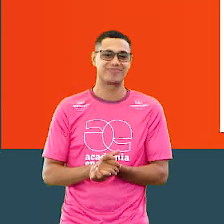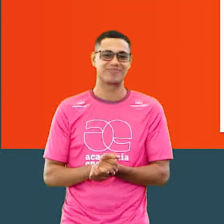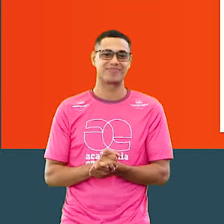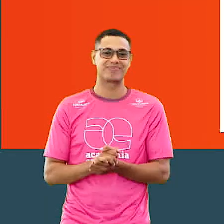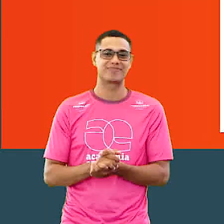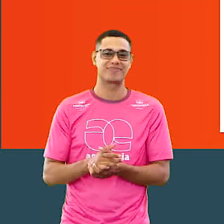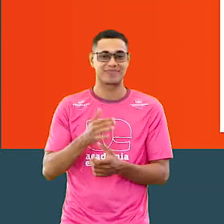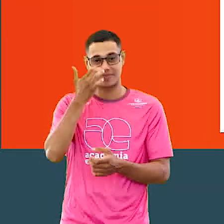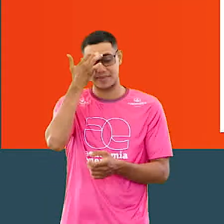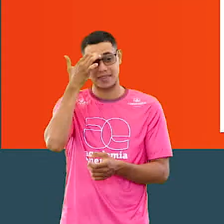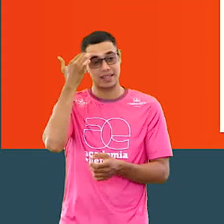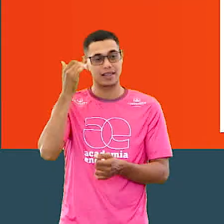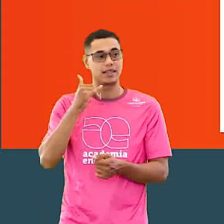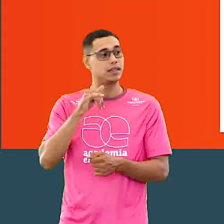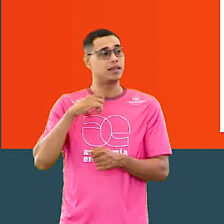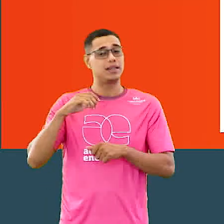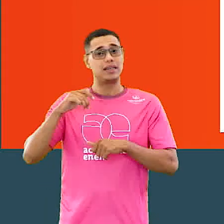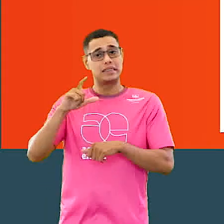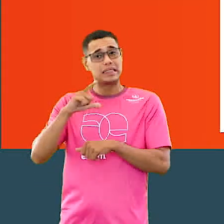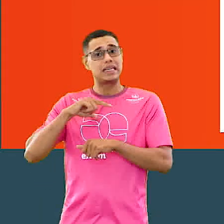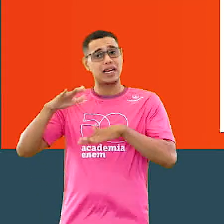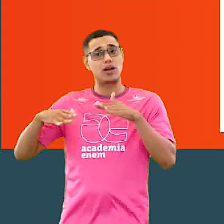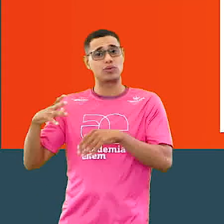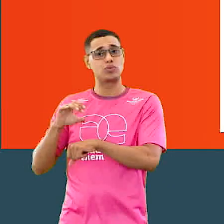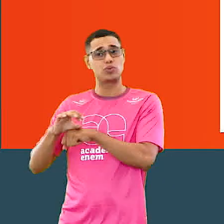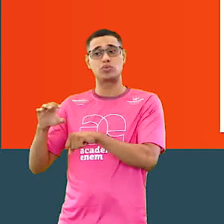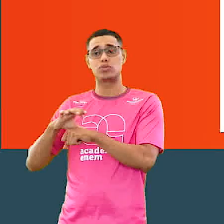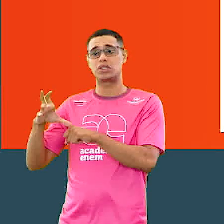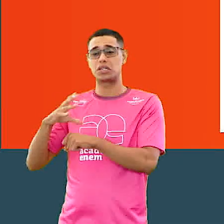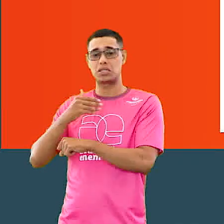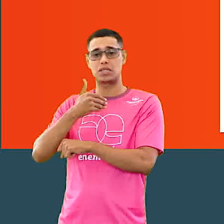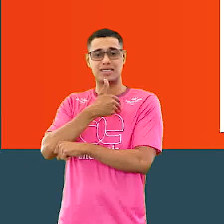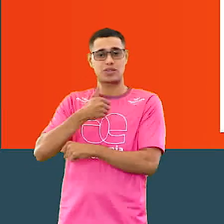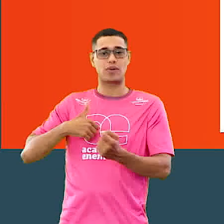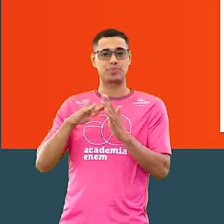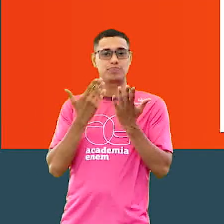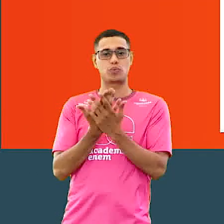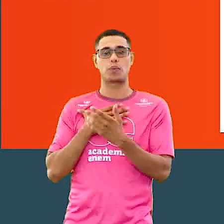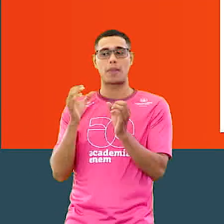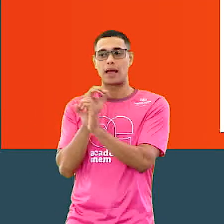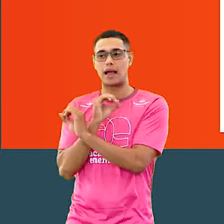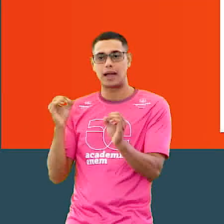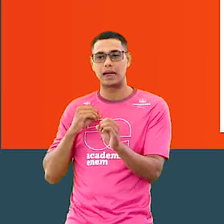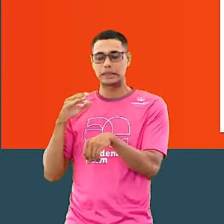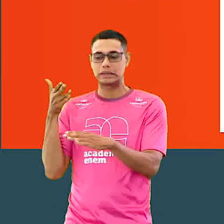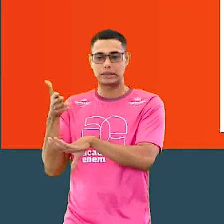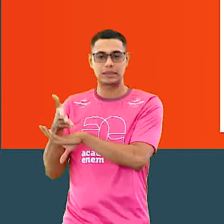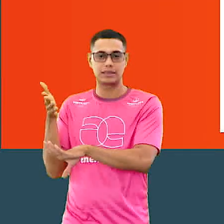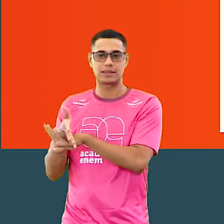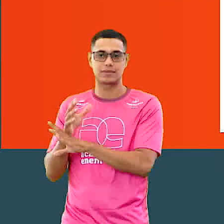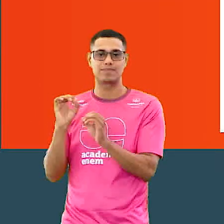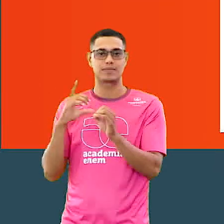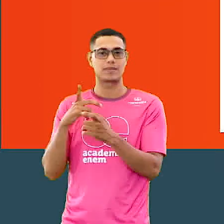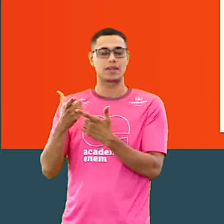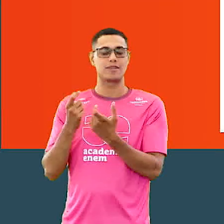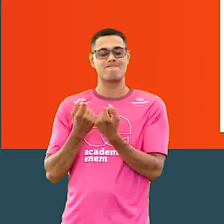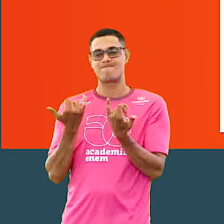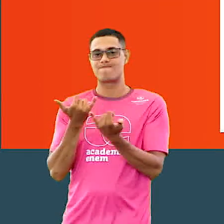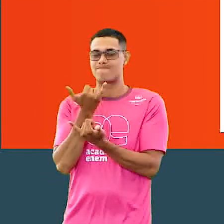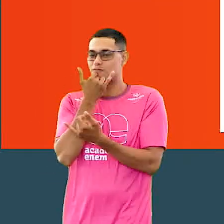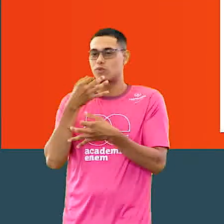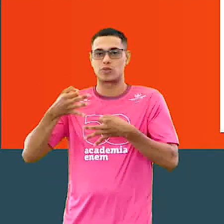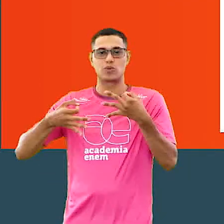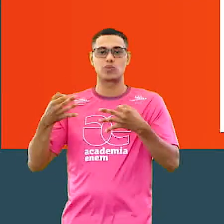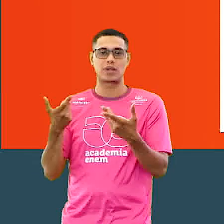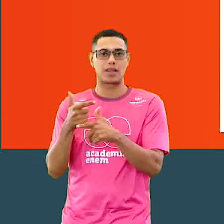Tá? Existiam cursos que não entrava nenhum de escola pública. E isso era muito injusto. E isso tornava o nosso